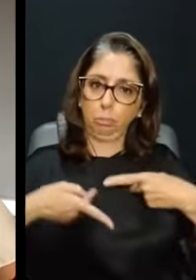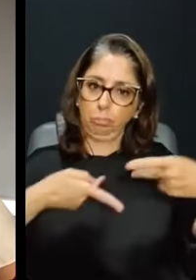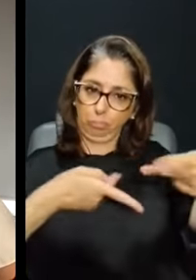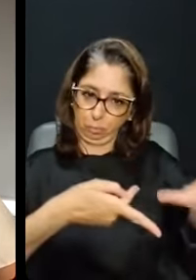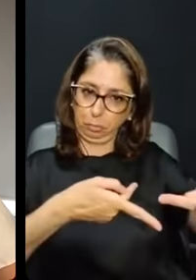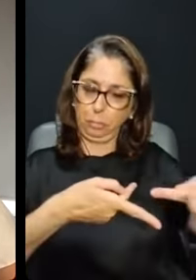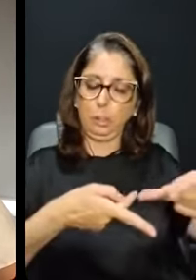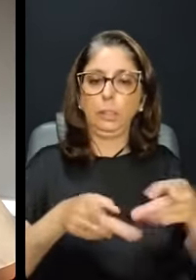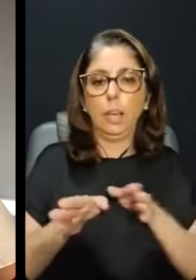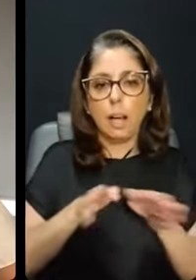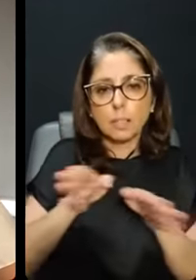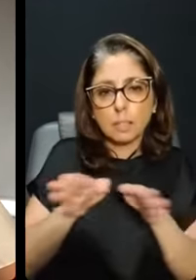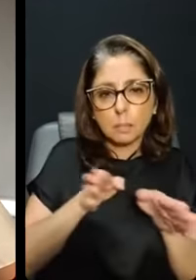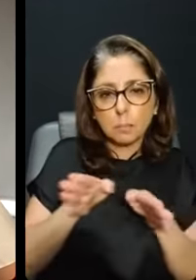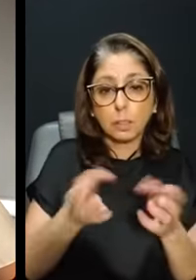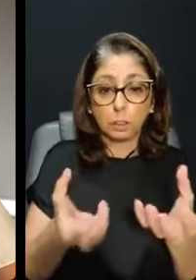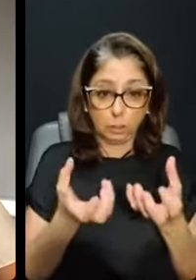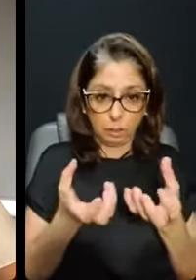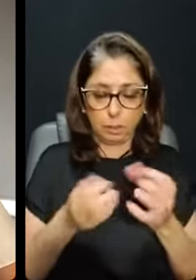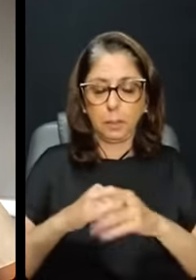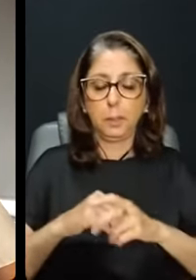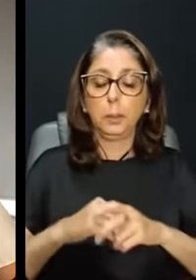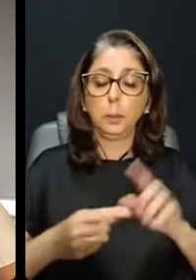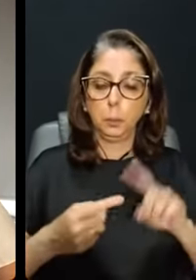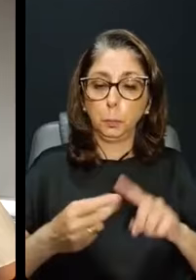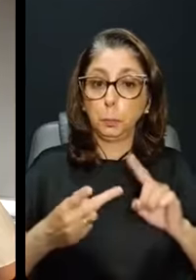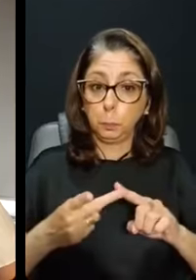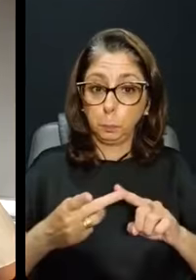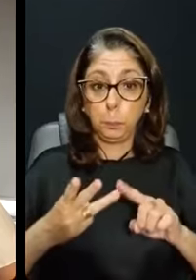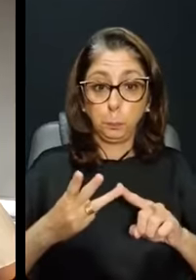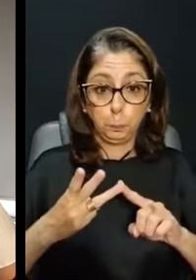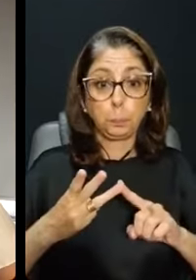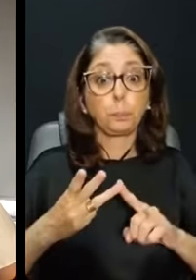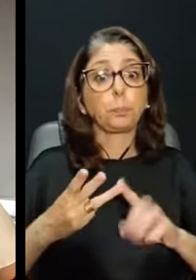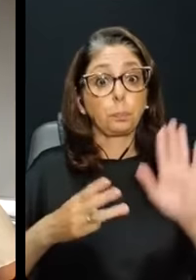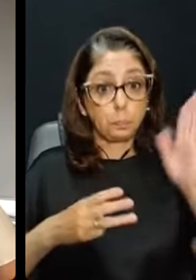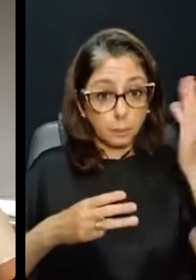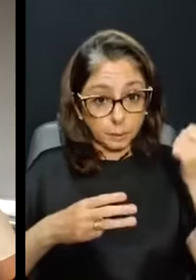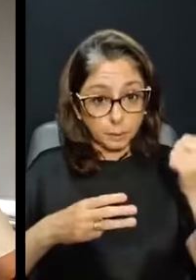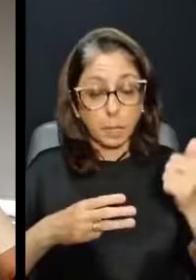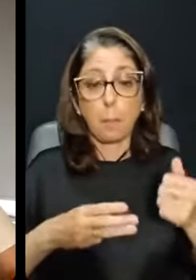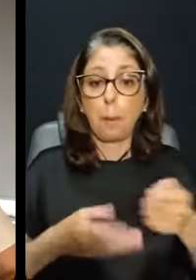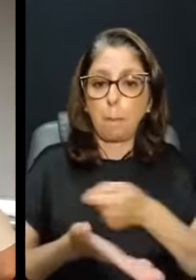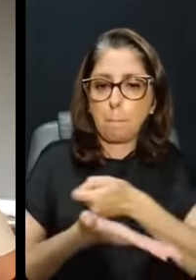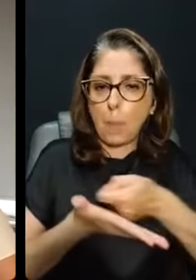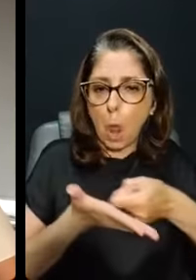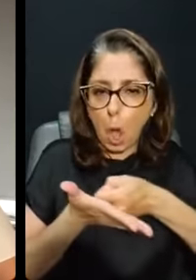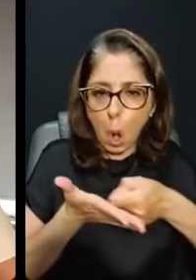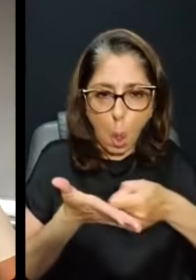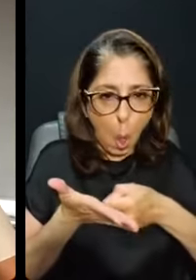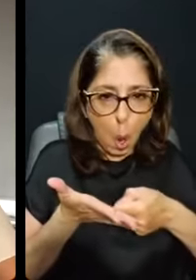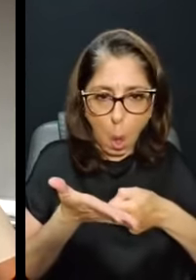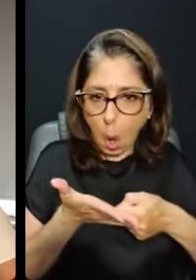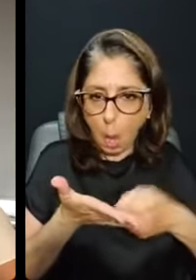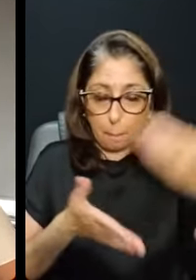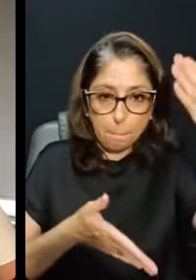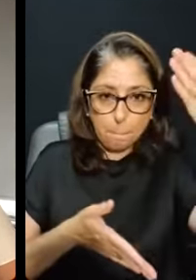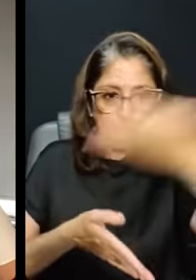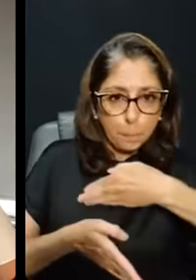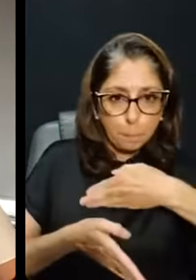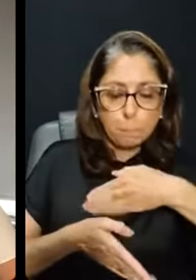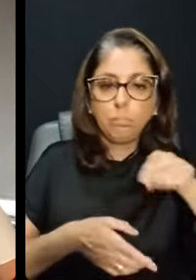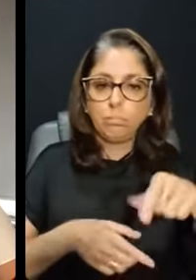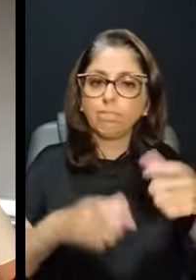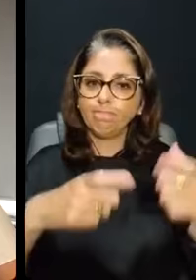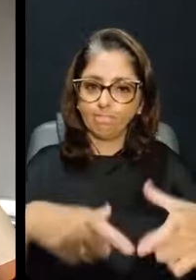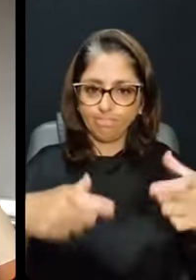Pode também atuar na parte de relatórios, laudos, essa parte mais técnica de ir num lugar, gerar um